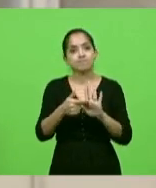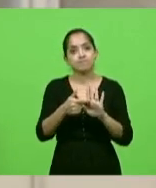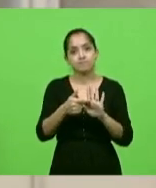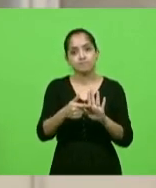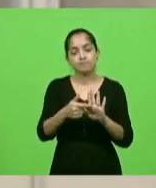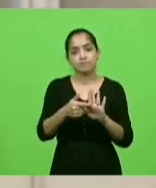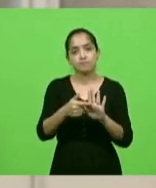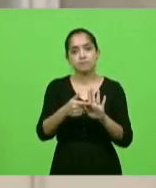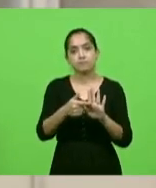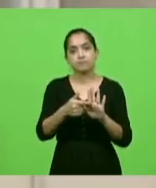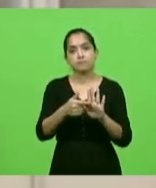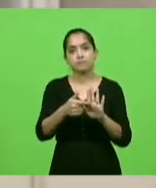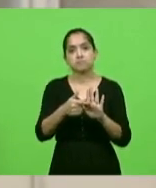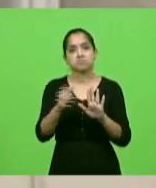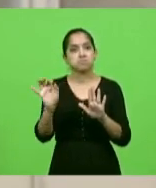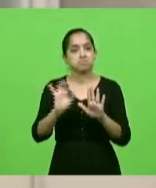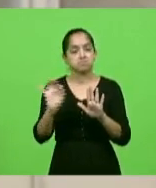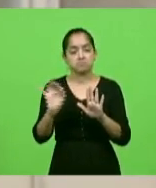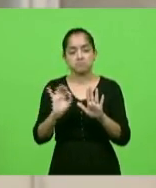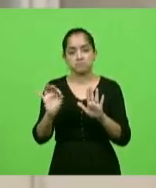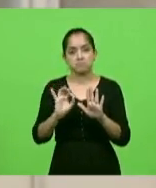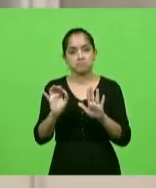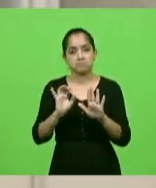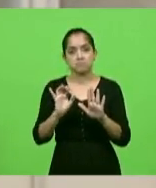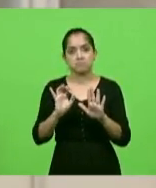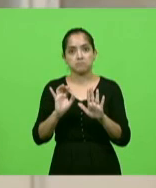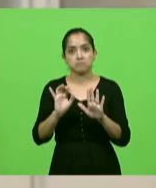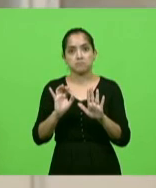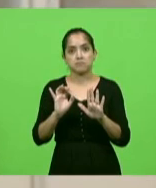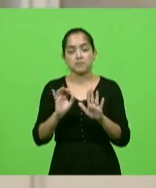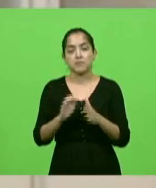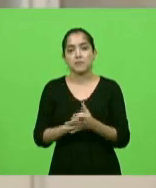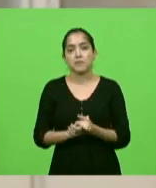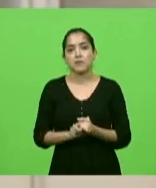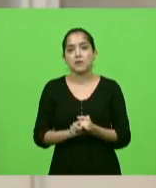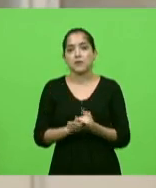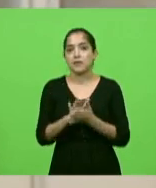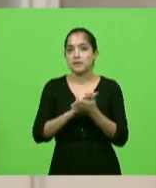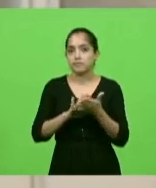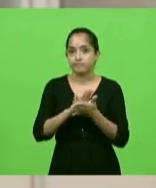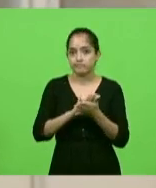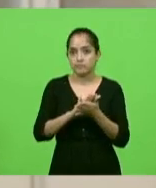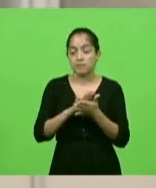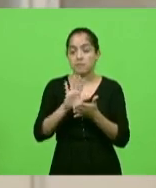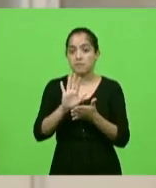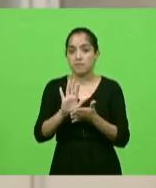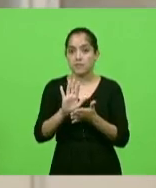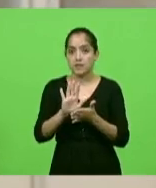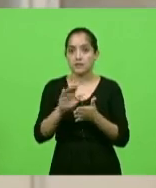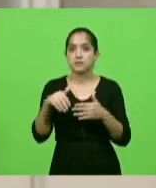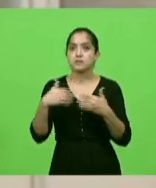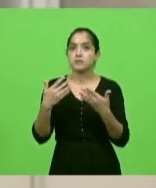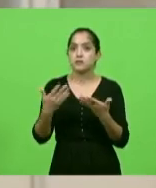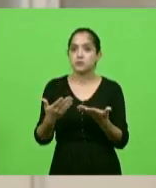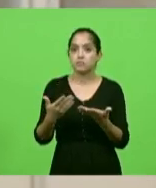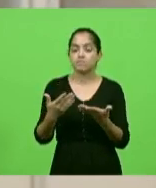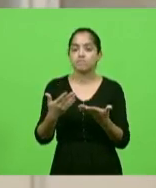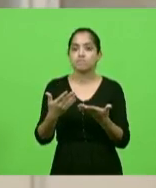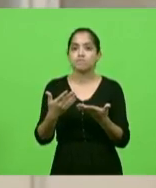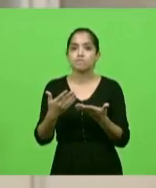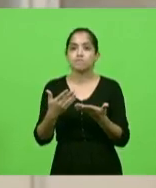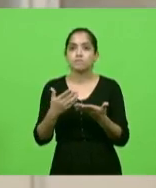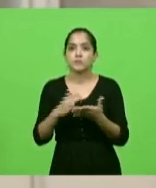produziu e nenhum efeito e está-se portanto diante de uma